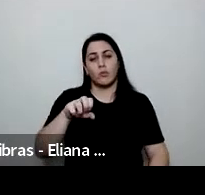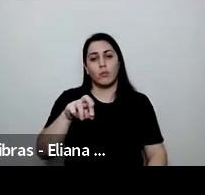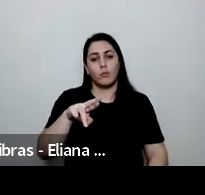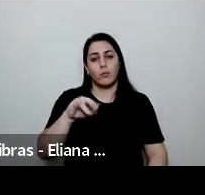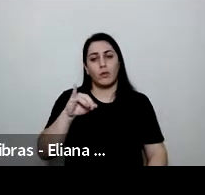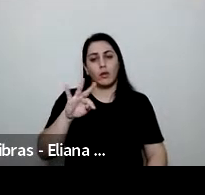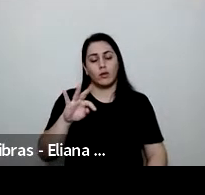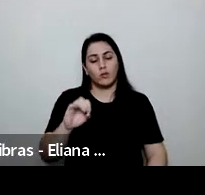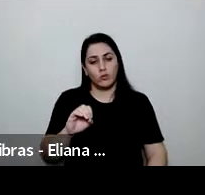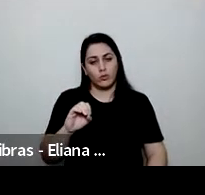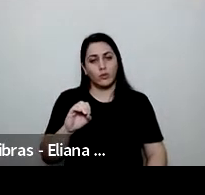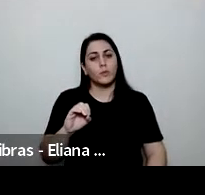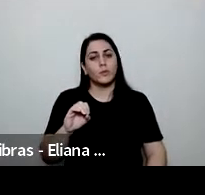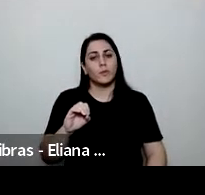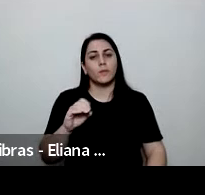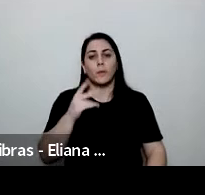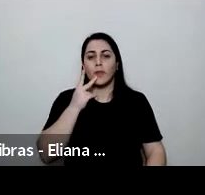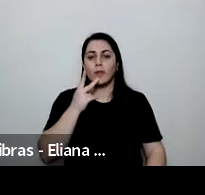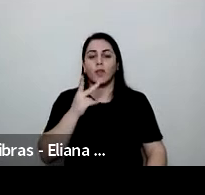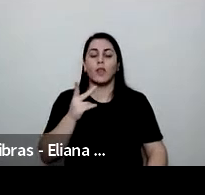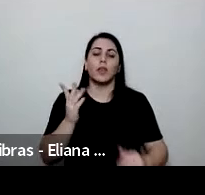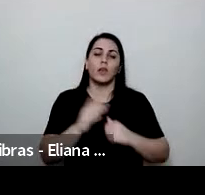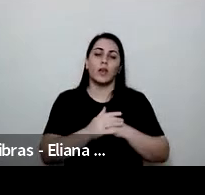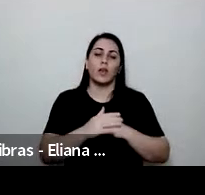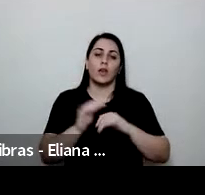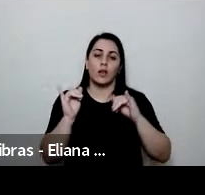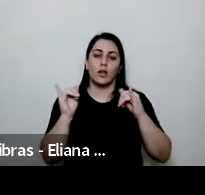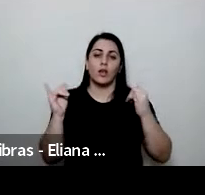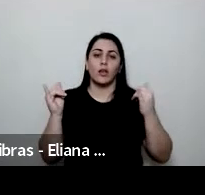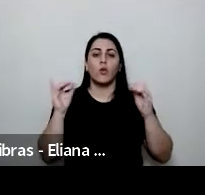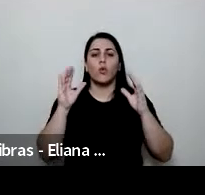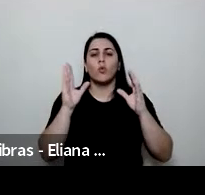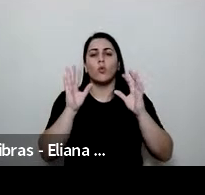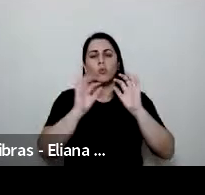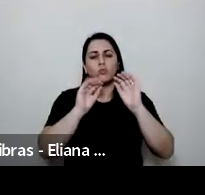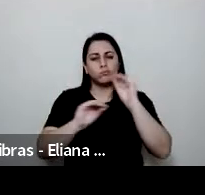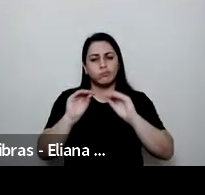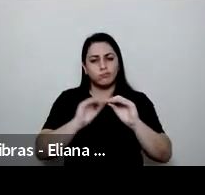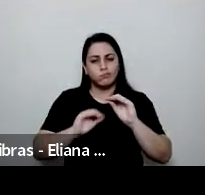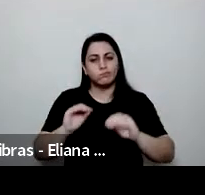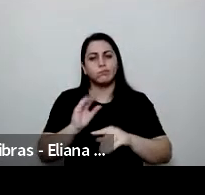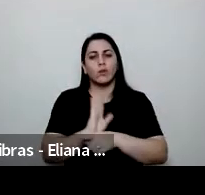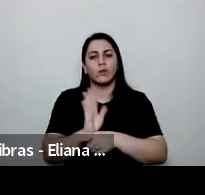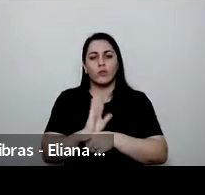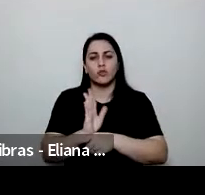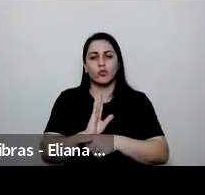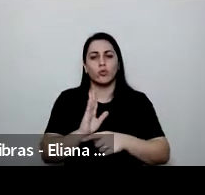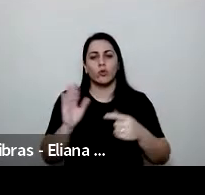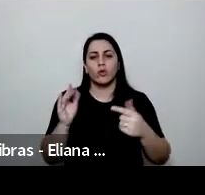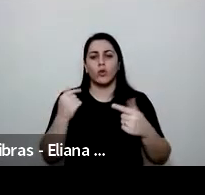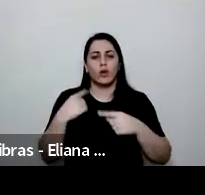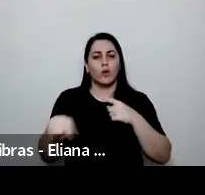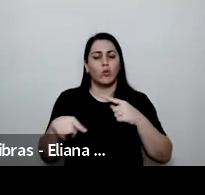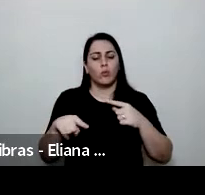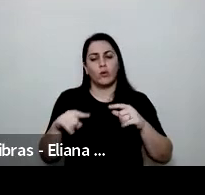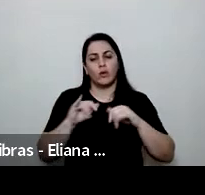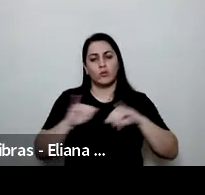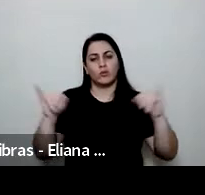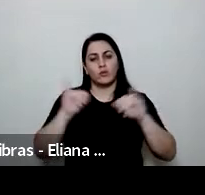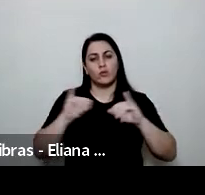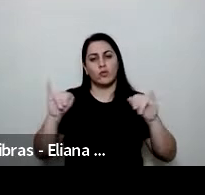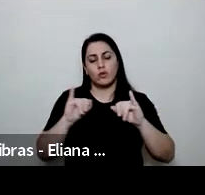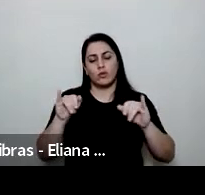aduz haver mais que o veículo o conteúdo veiculado não se constitui em propaganda eleitoral antecipada mais apenas